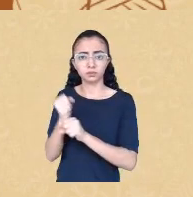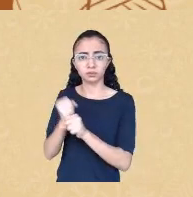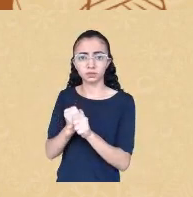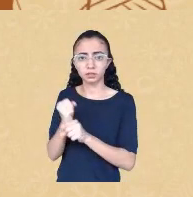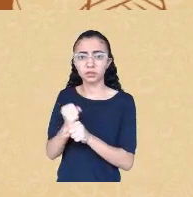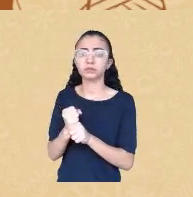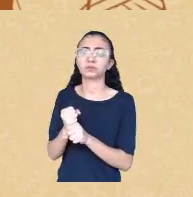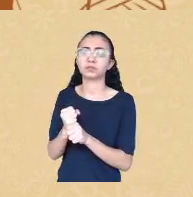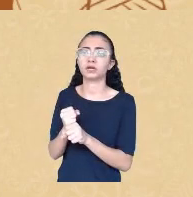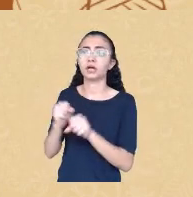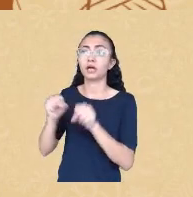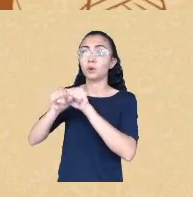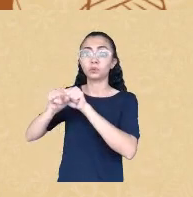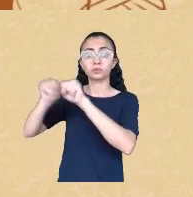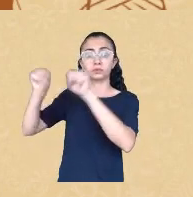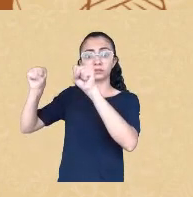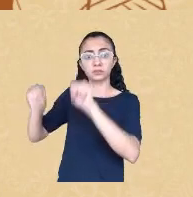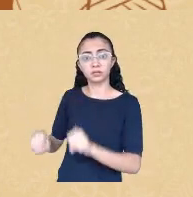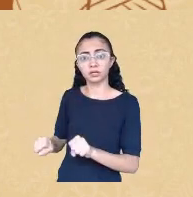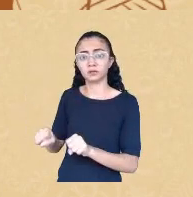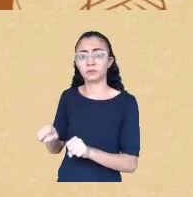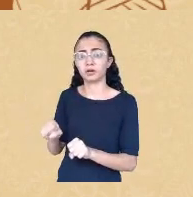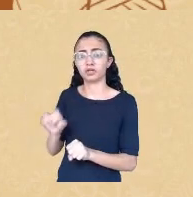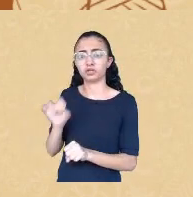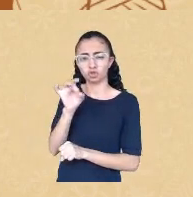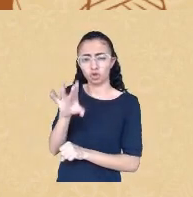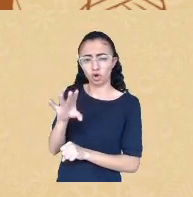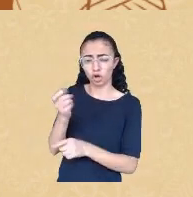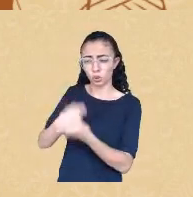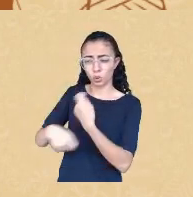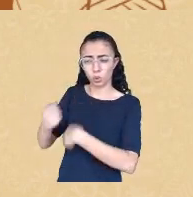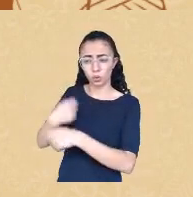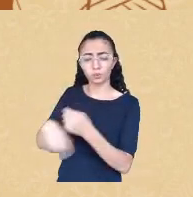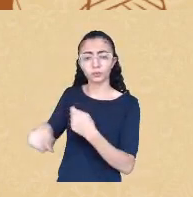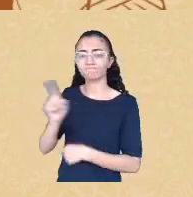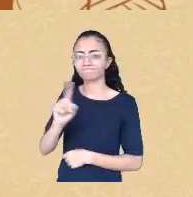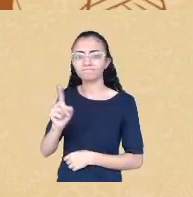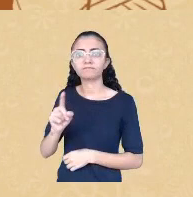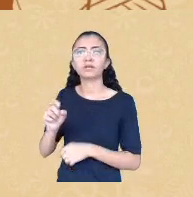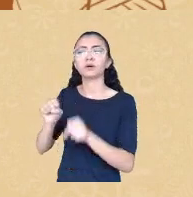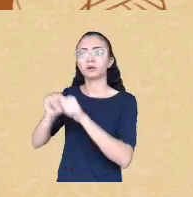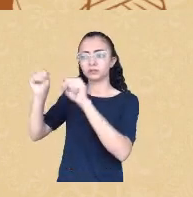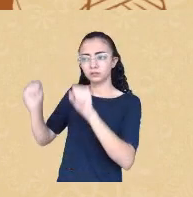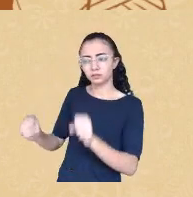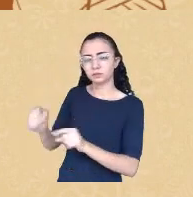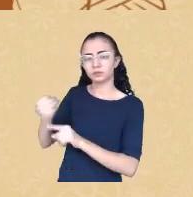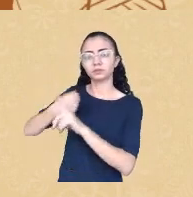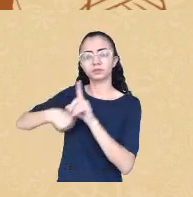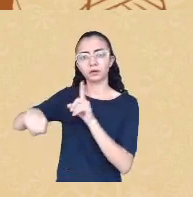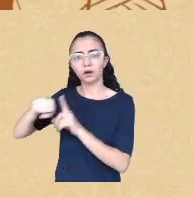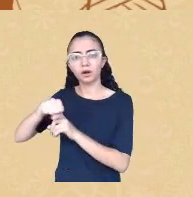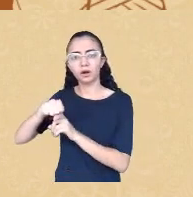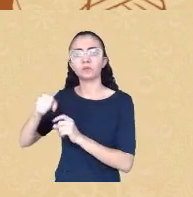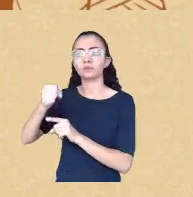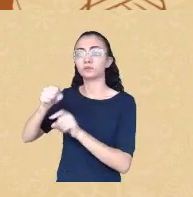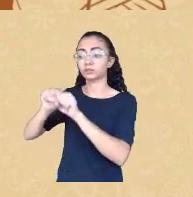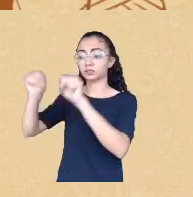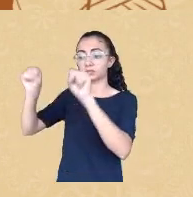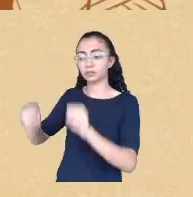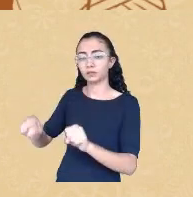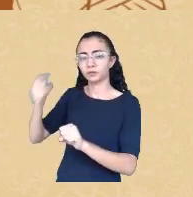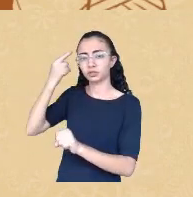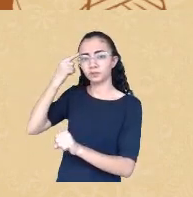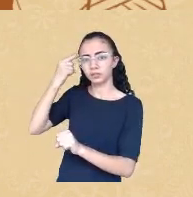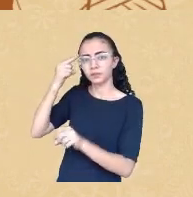Esse sistema que não é só econômico, é um sistema social, um sistema de pensamento, esse sistema capitalista, ele vai estar, ele mesmo,